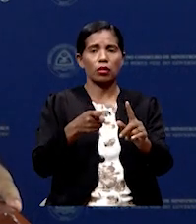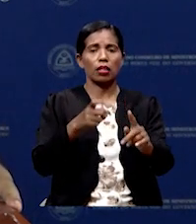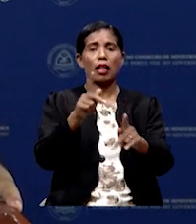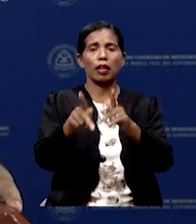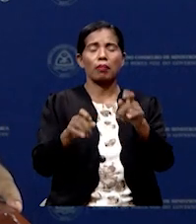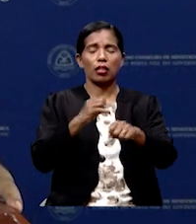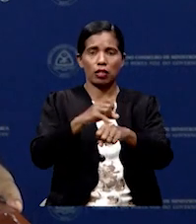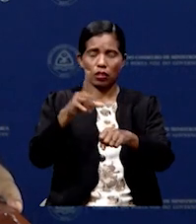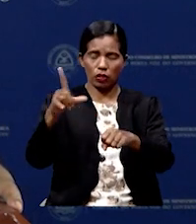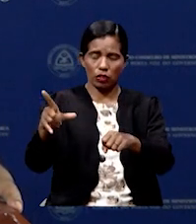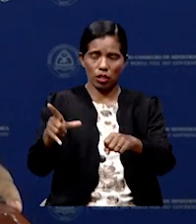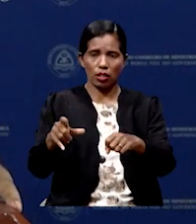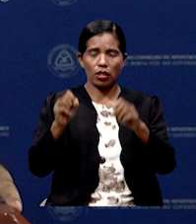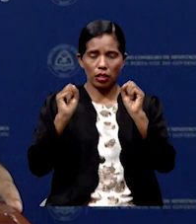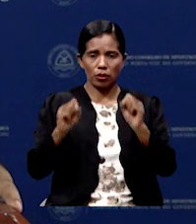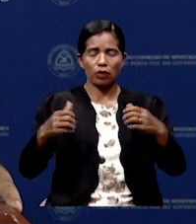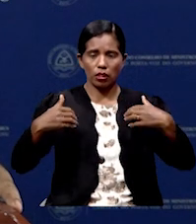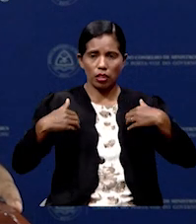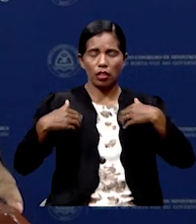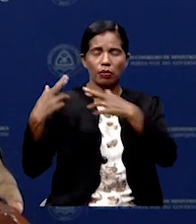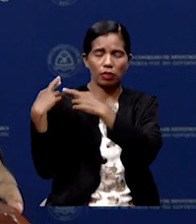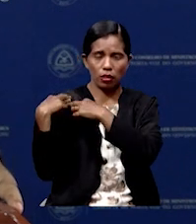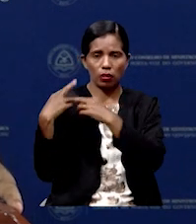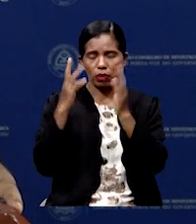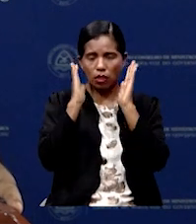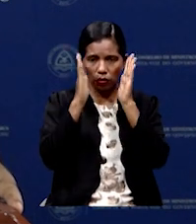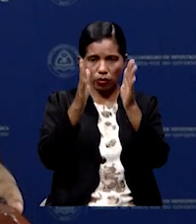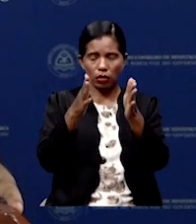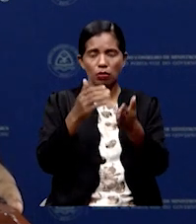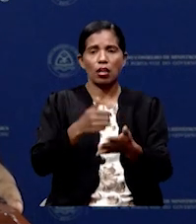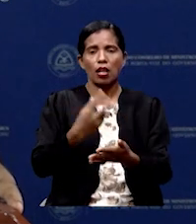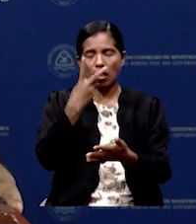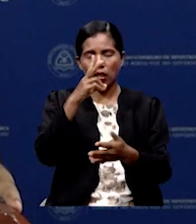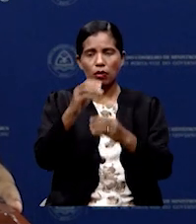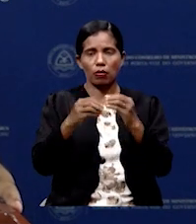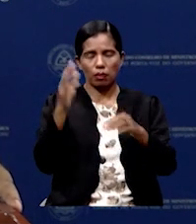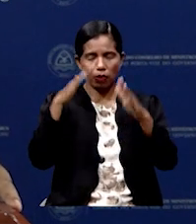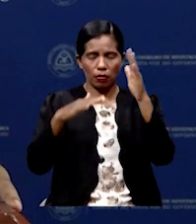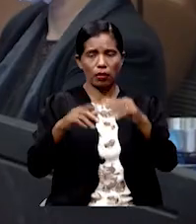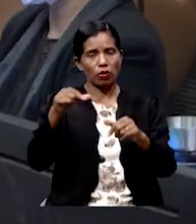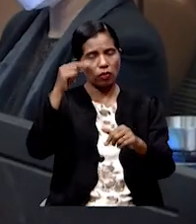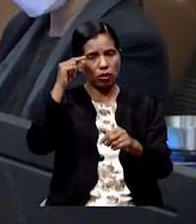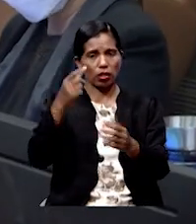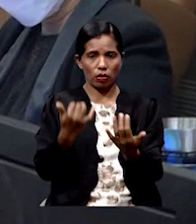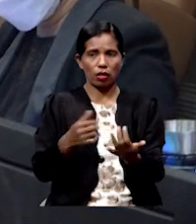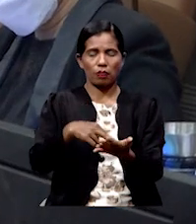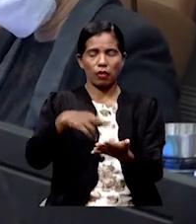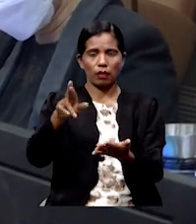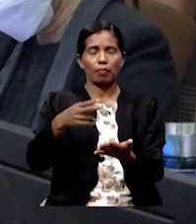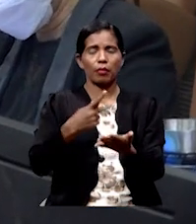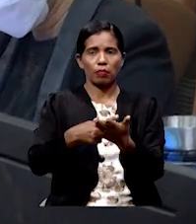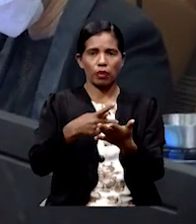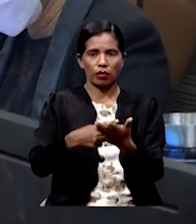toma posição ida quando o assunto ida né, o ida nem é que o governo hoje aprova. Projeto de